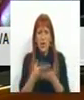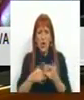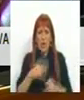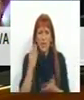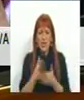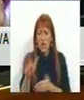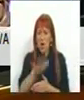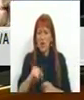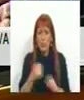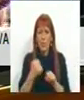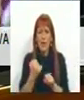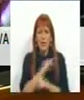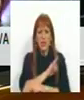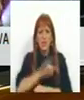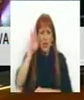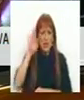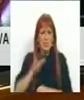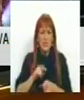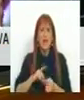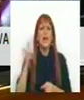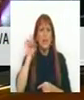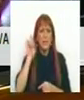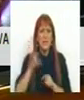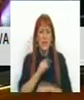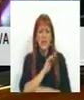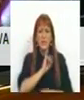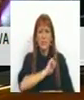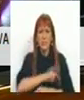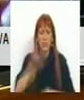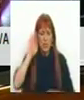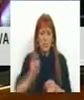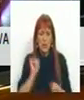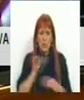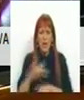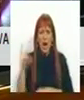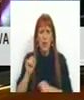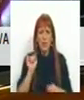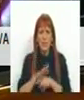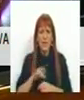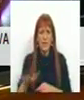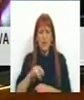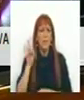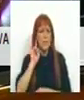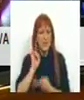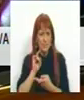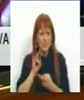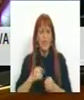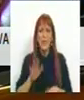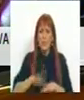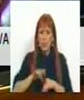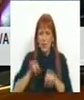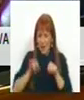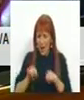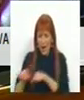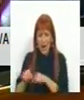exclusiva e o papel das Forças Armadas e, sobretudo, da Marinha e da Autoridade Marítima Nacional é essencial. Ora,